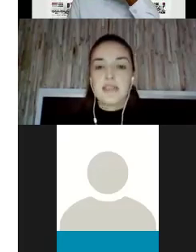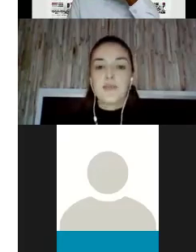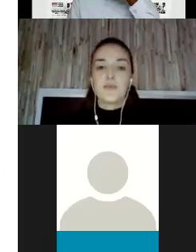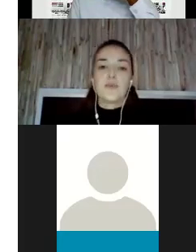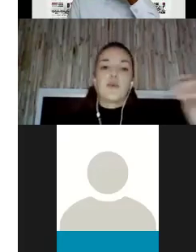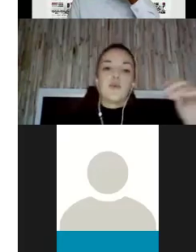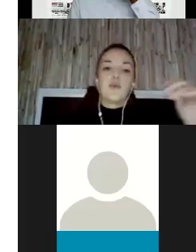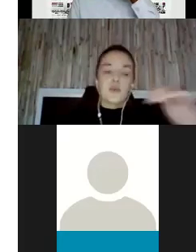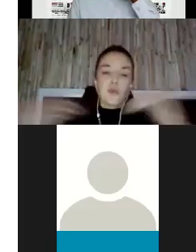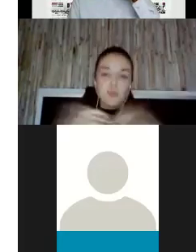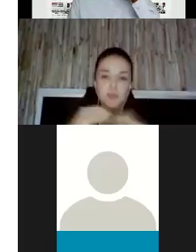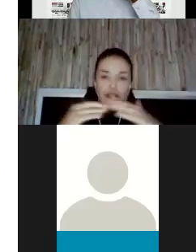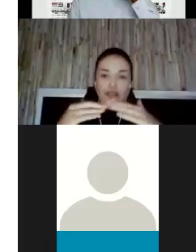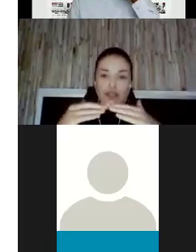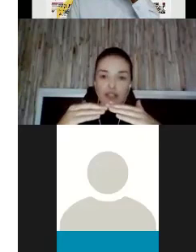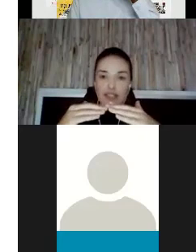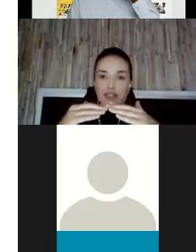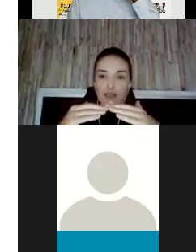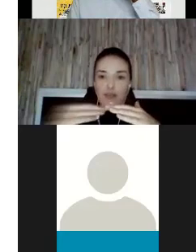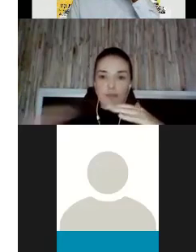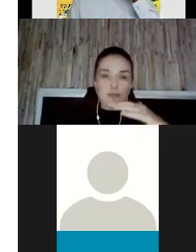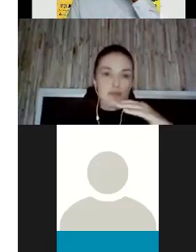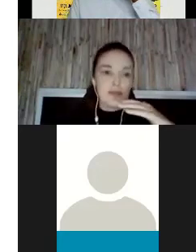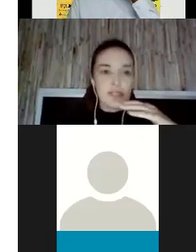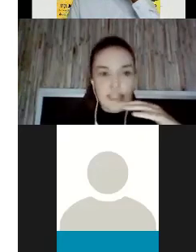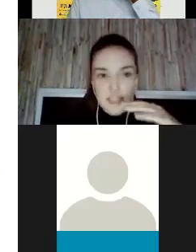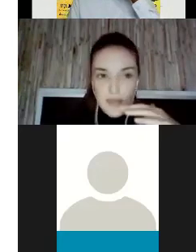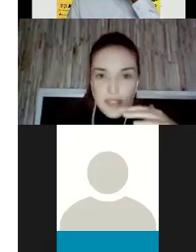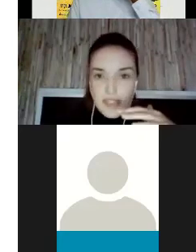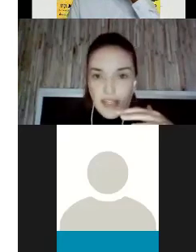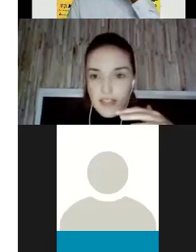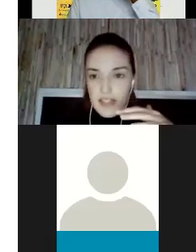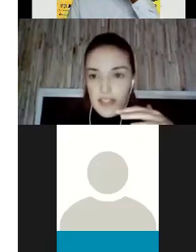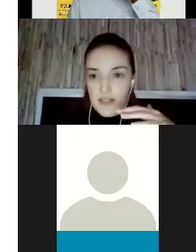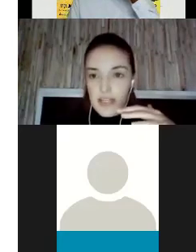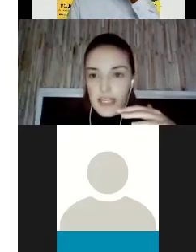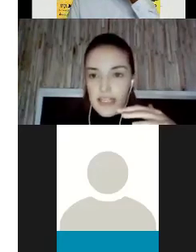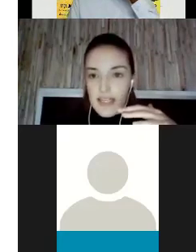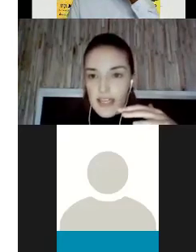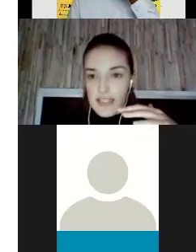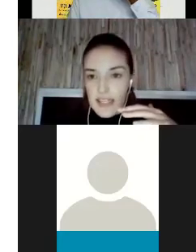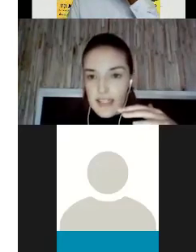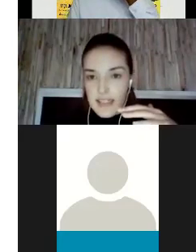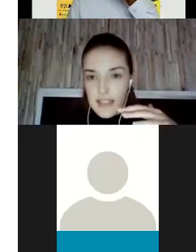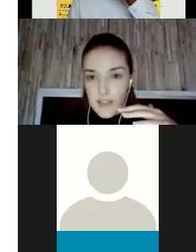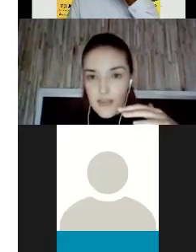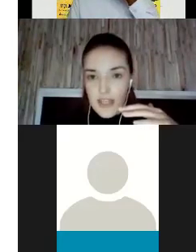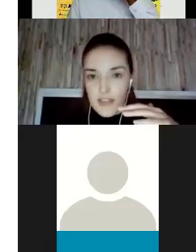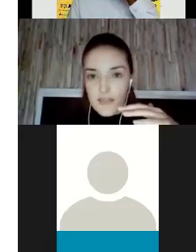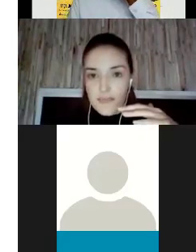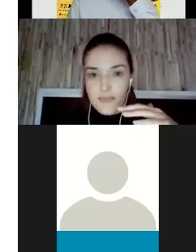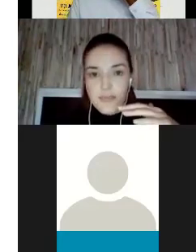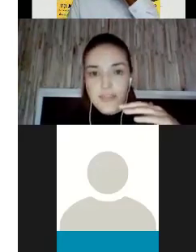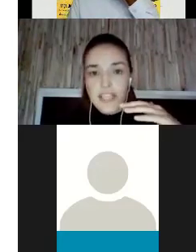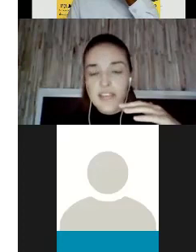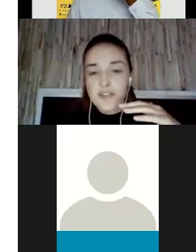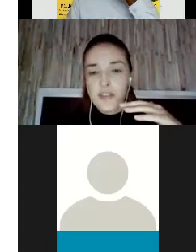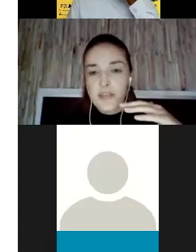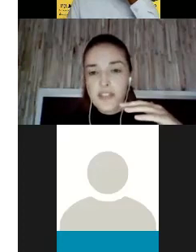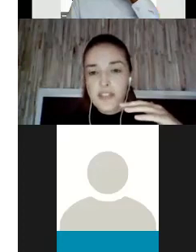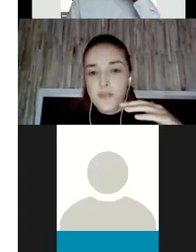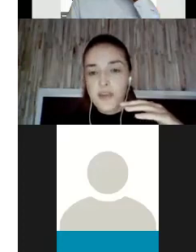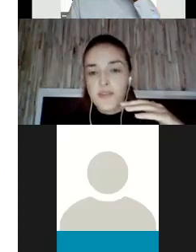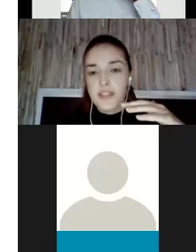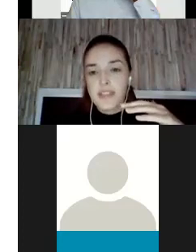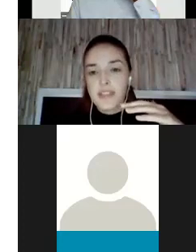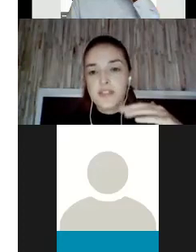disse. Então, o topo do trato transgressivo, não sei se dá para enxergar direito, tem essa linha aqui em verde, é justamente